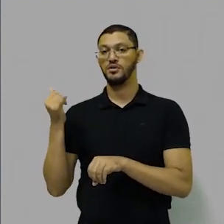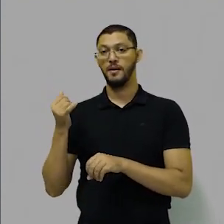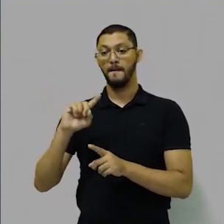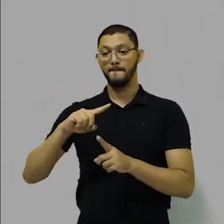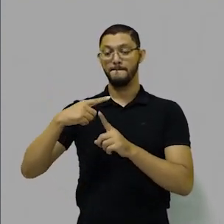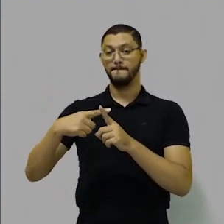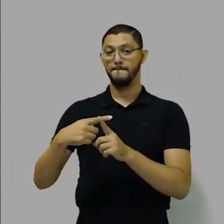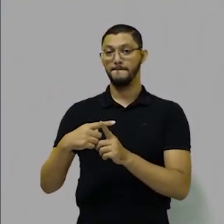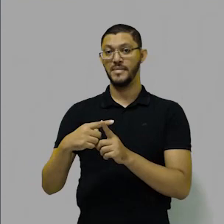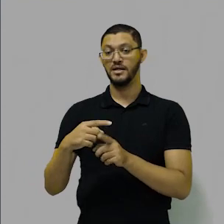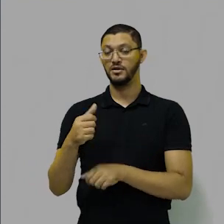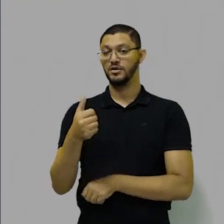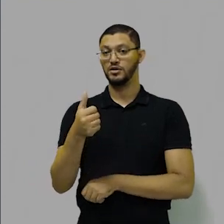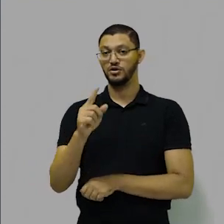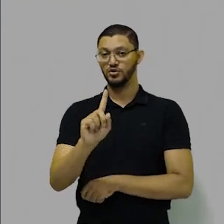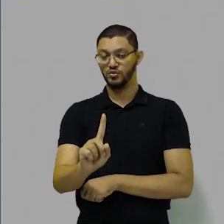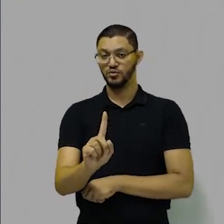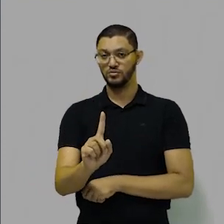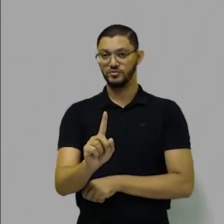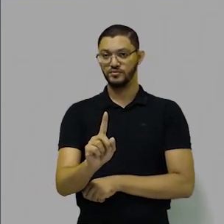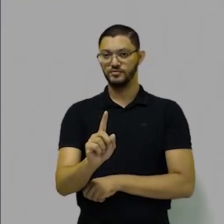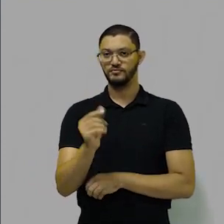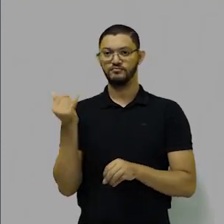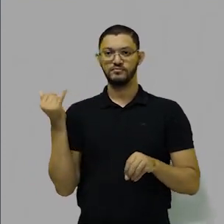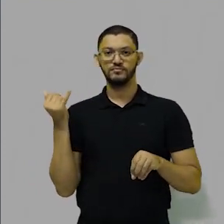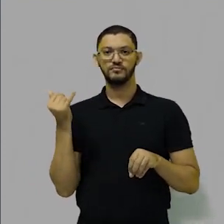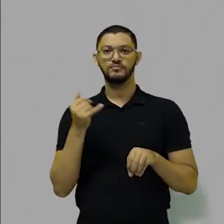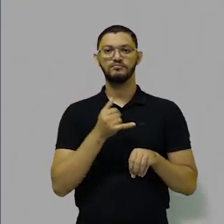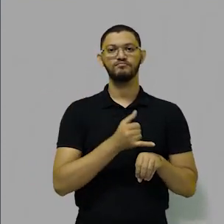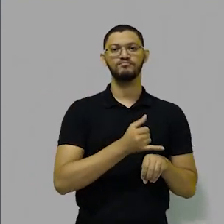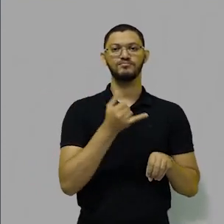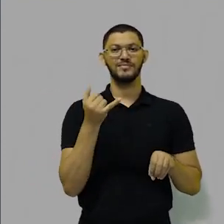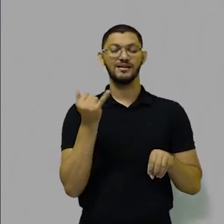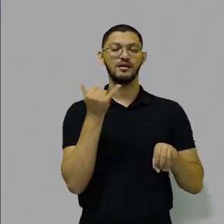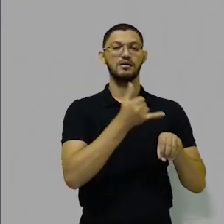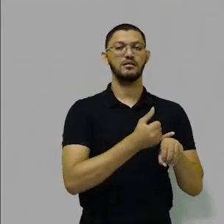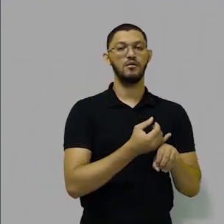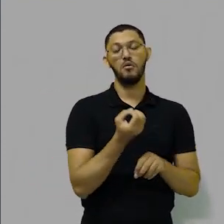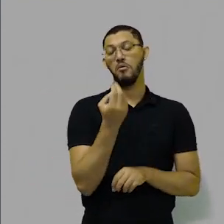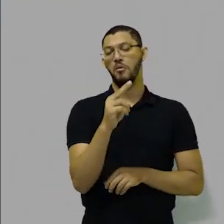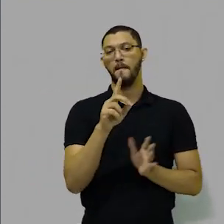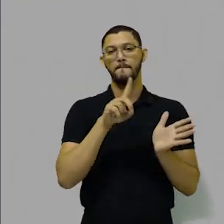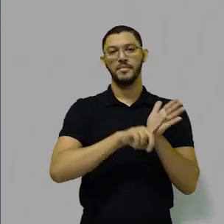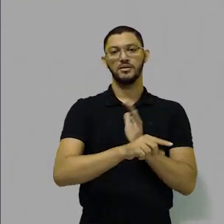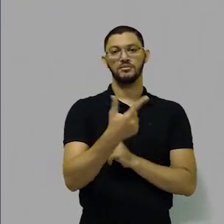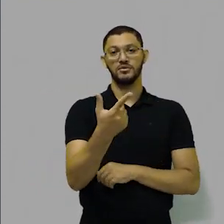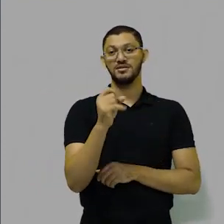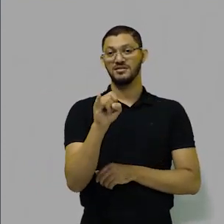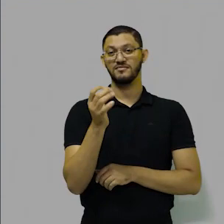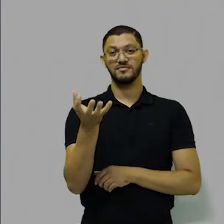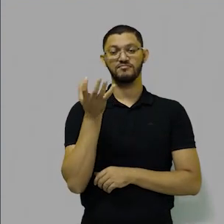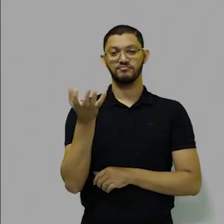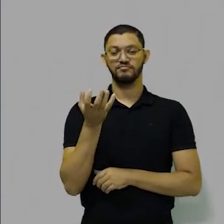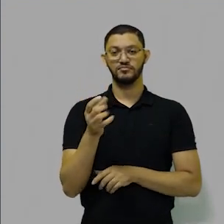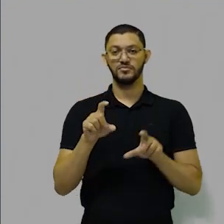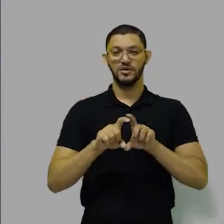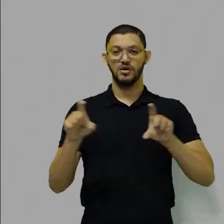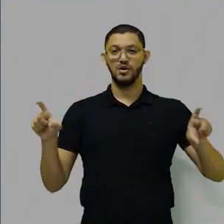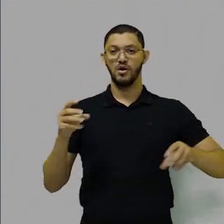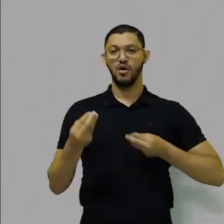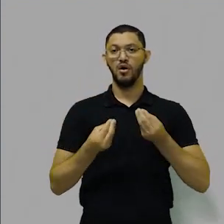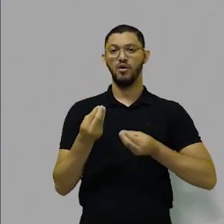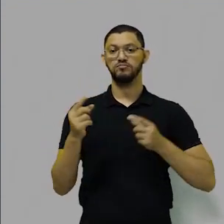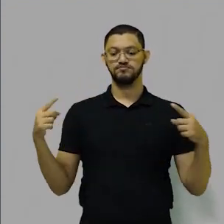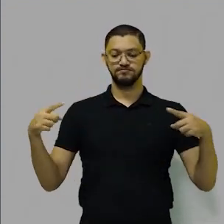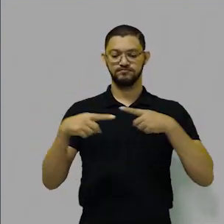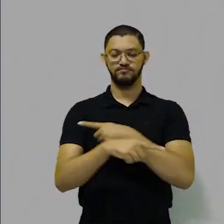Qual é a carga do ânion? 2-, ou menos 2 se você quiser. Para chegarmos à fórmula, só fazer